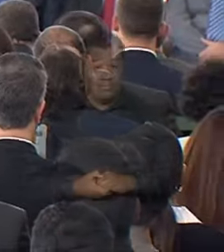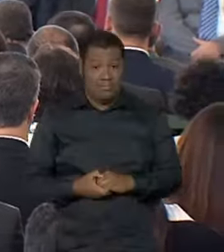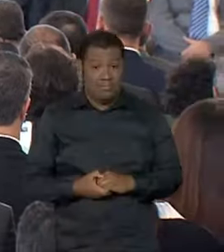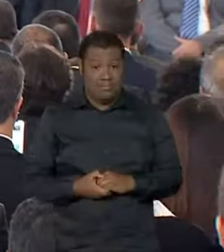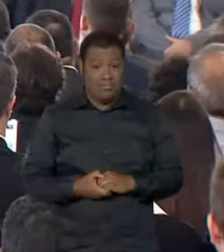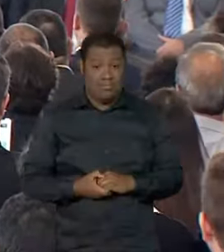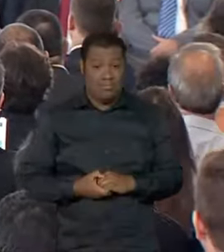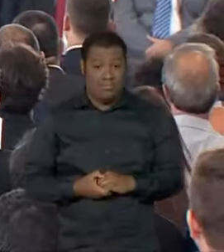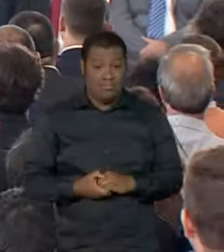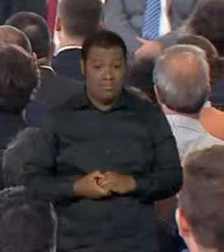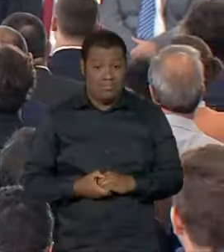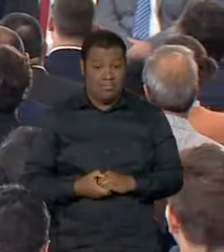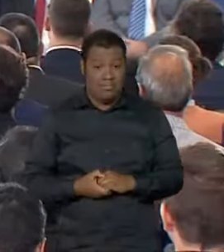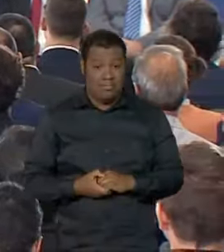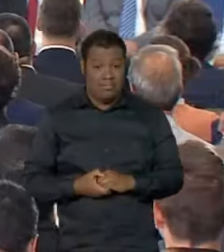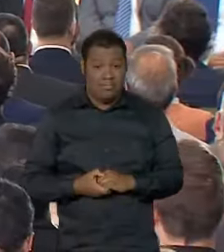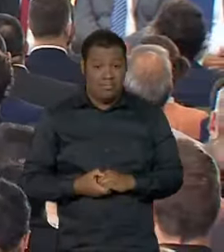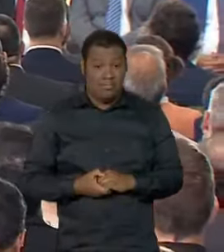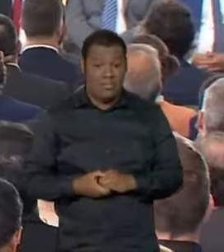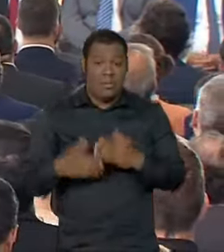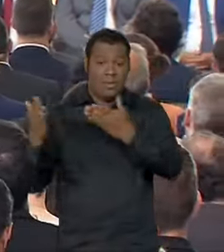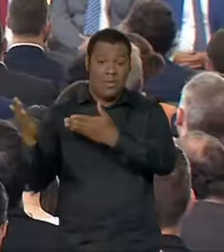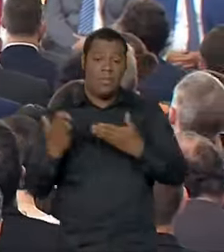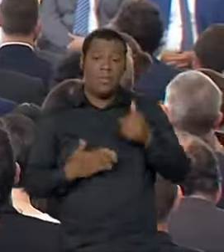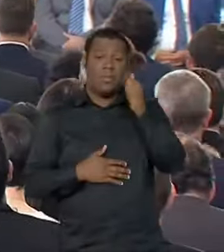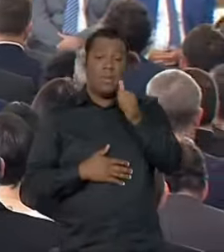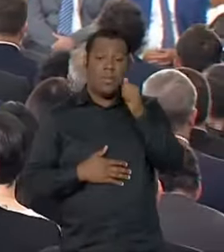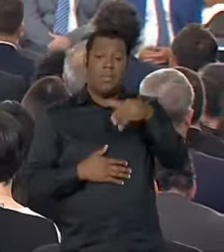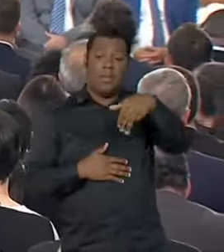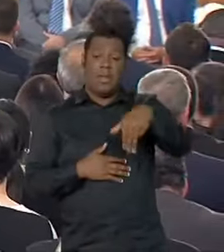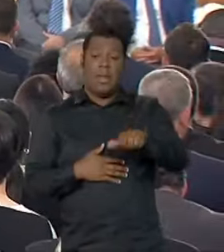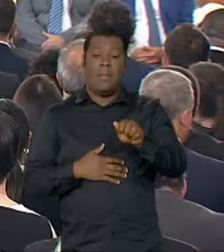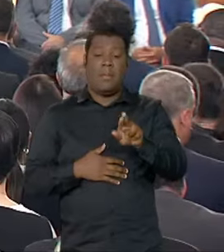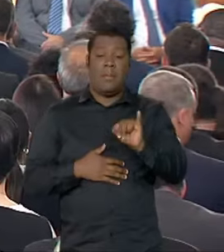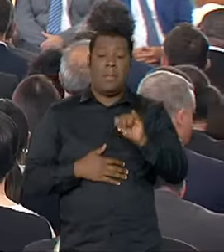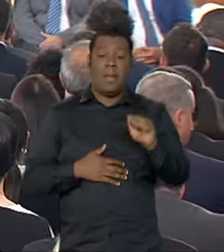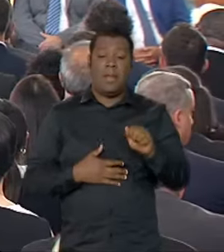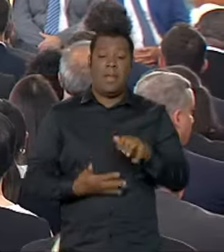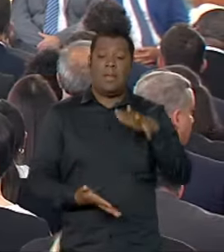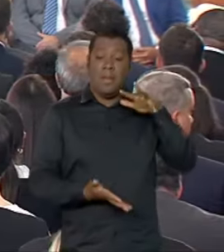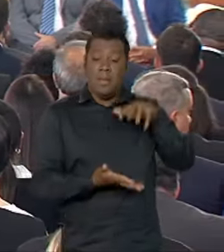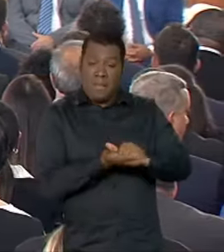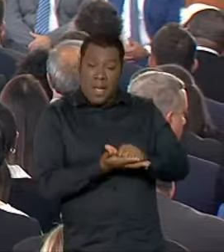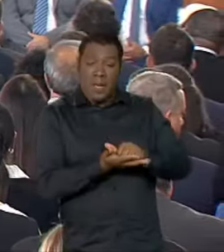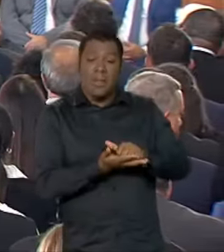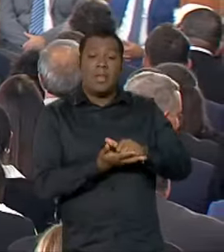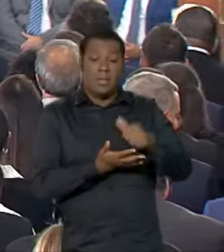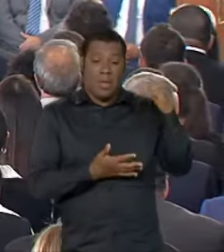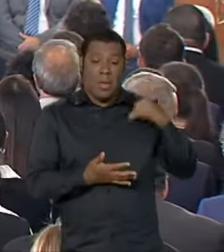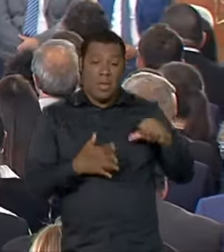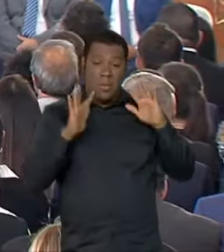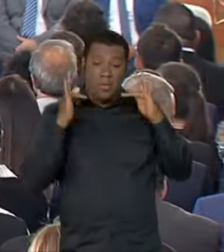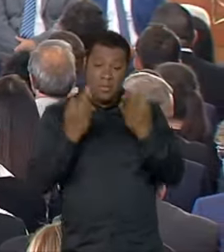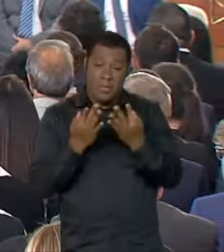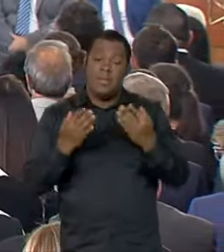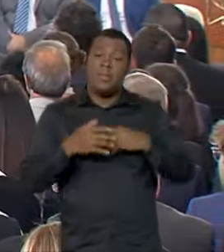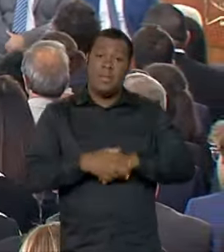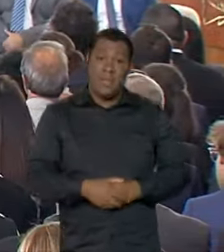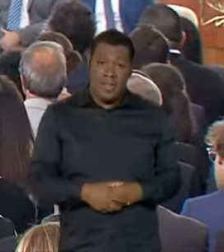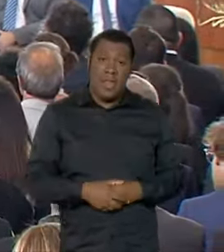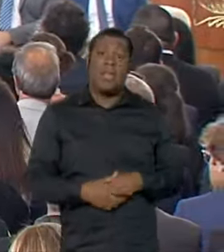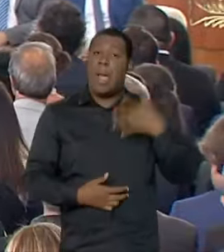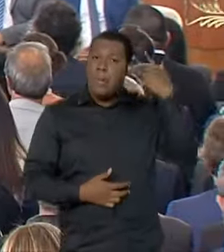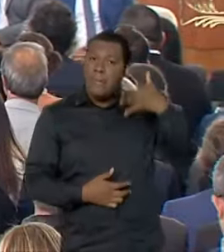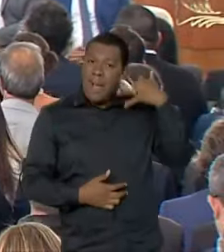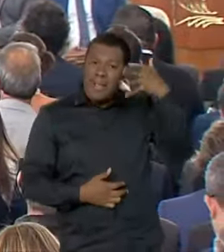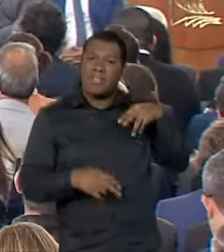Neste momento será ouvida Maria Francilene, inscrita no Cade Único e que falará sobre o programa